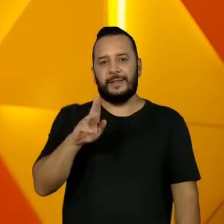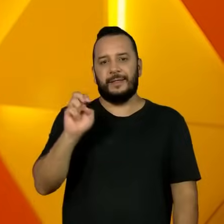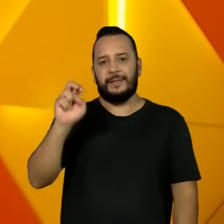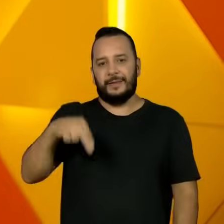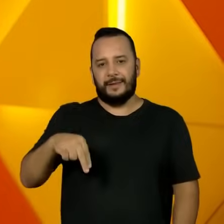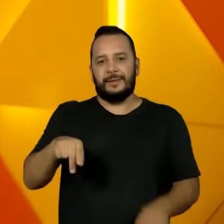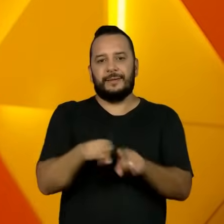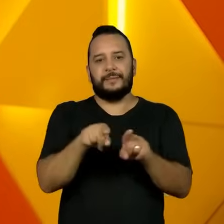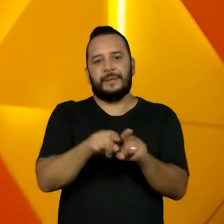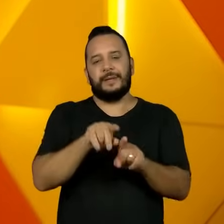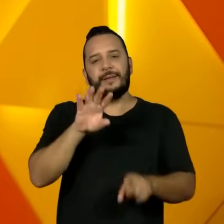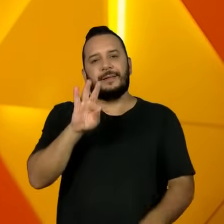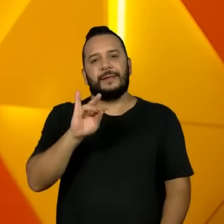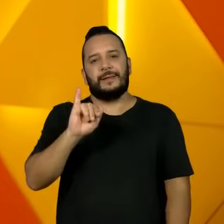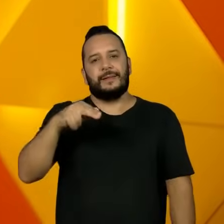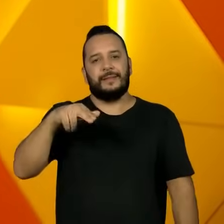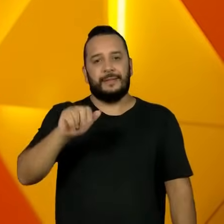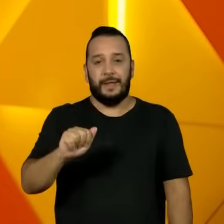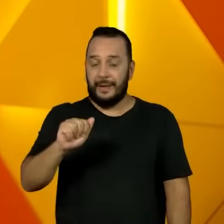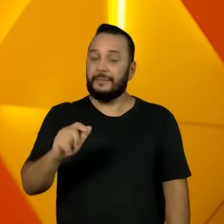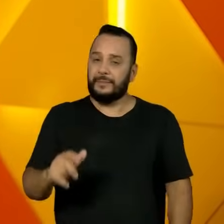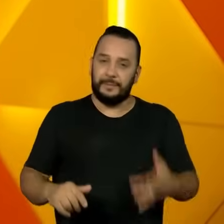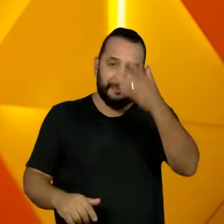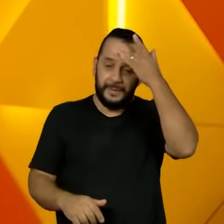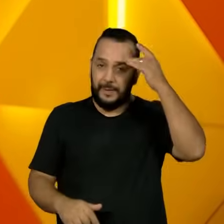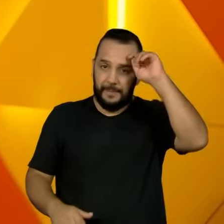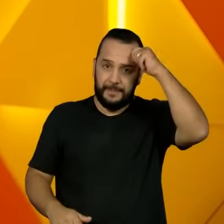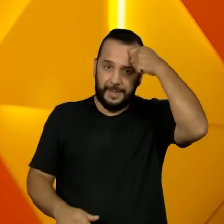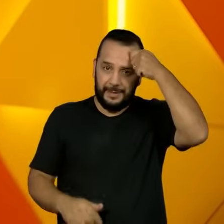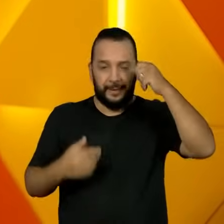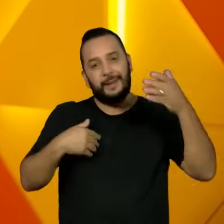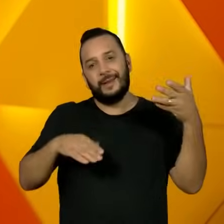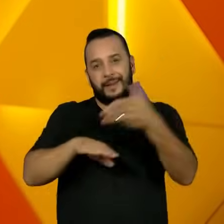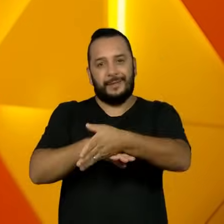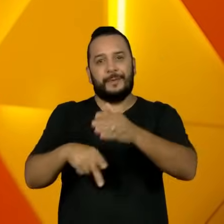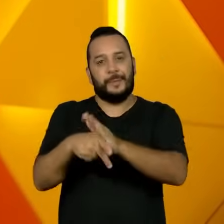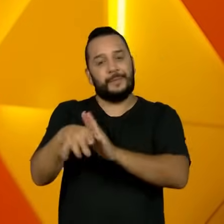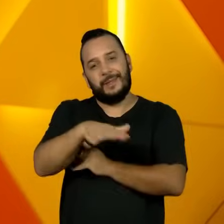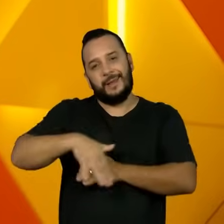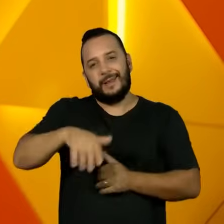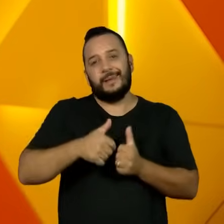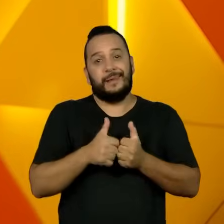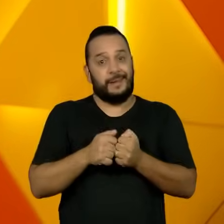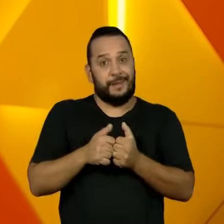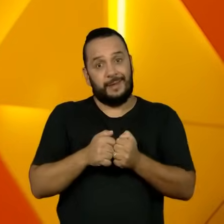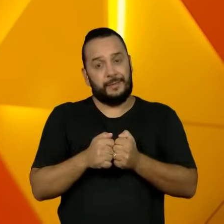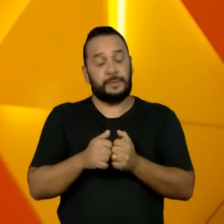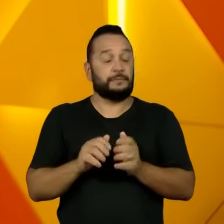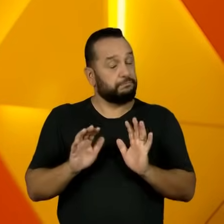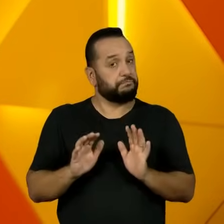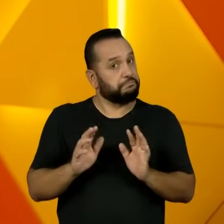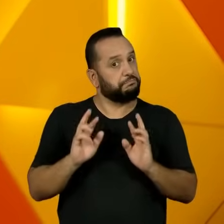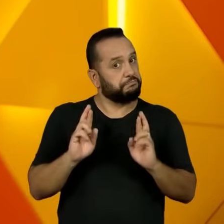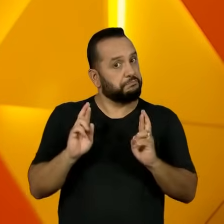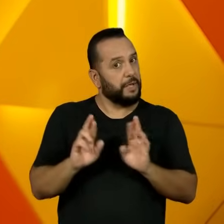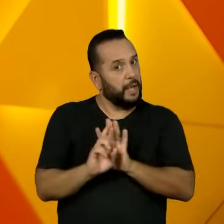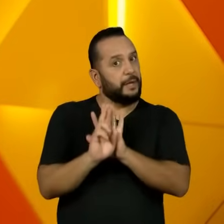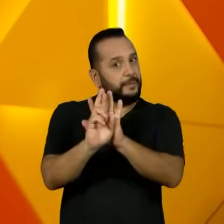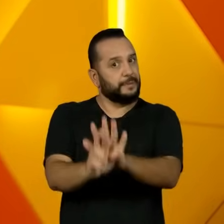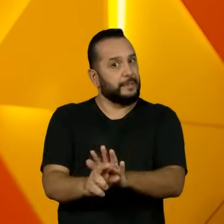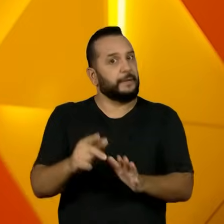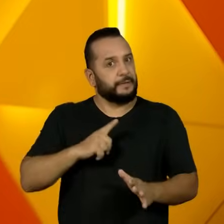Félix. Bom, com o aumento de pessoas pretas no mercado de games, espera-se que a representatividade se reflita também